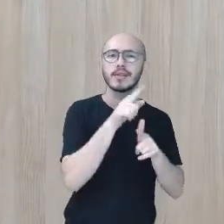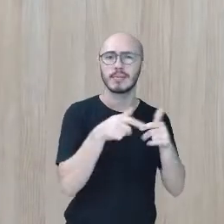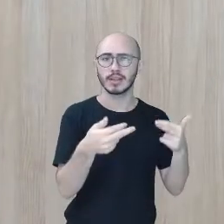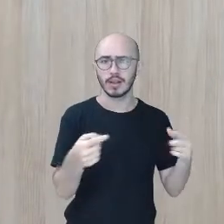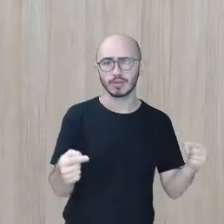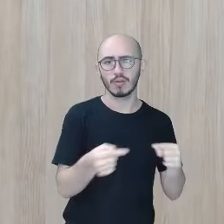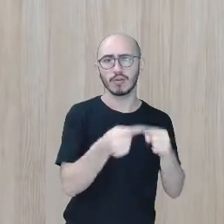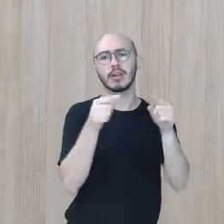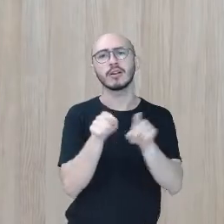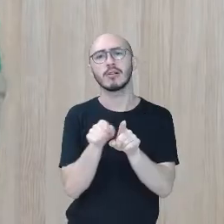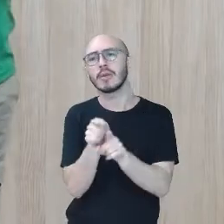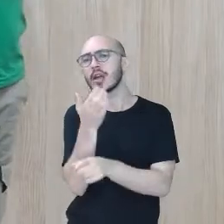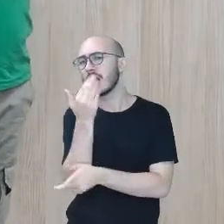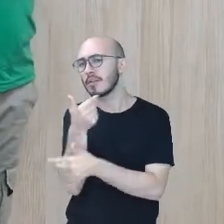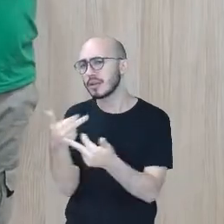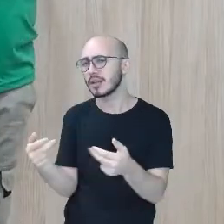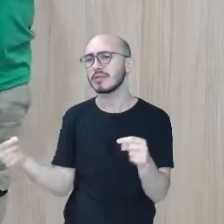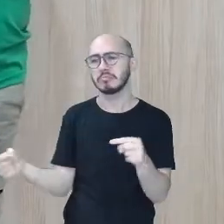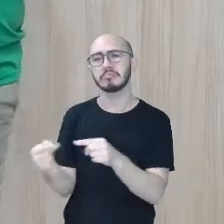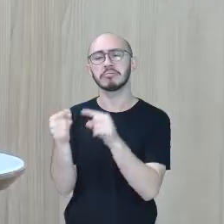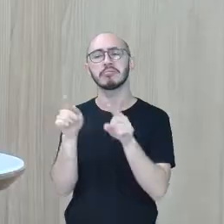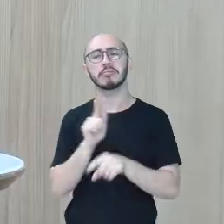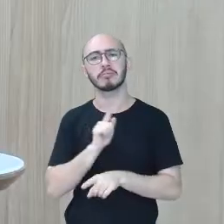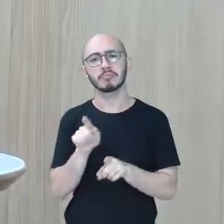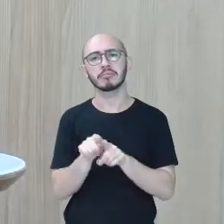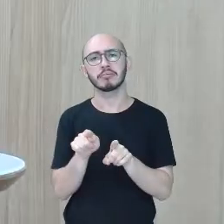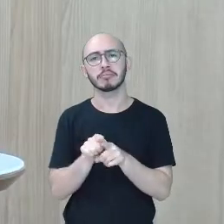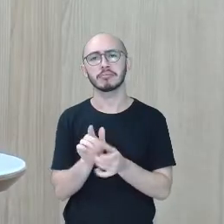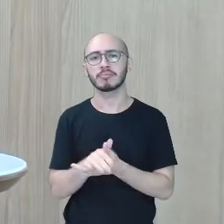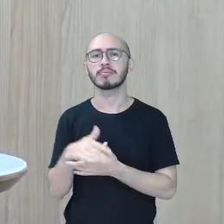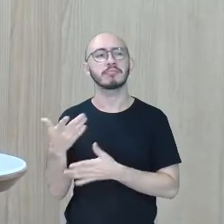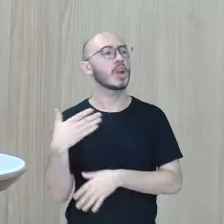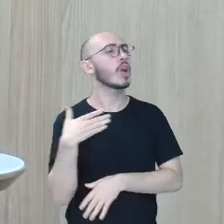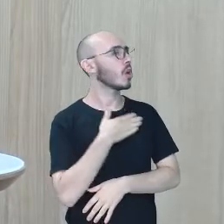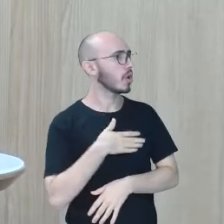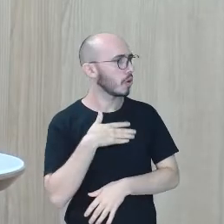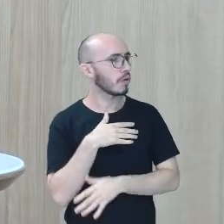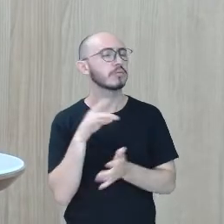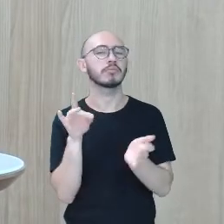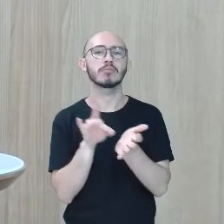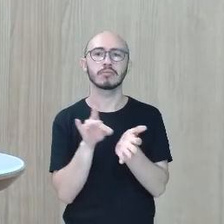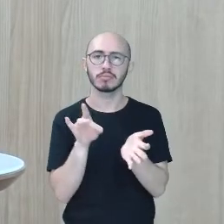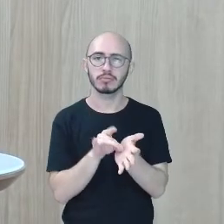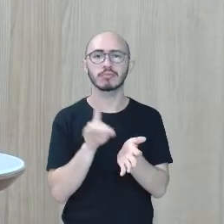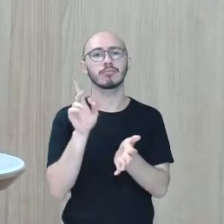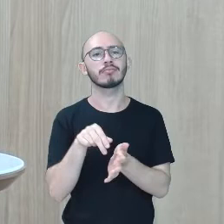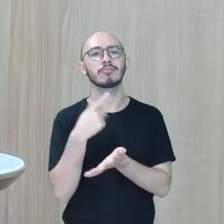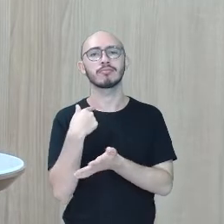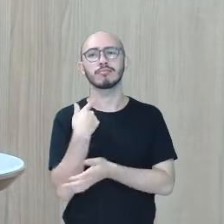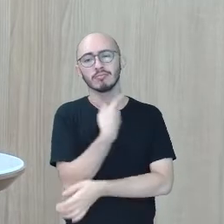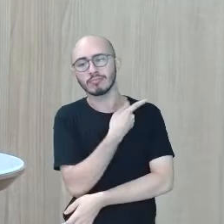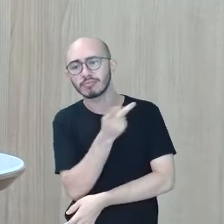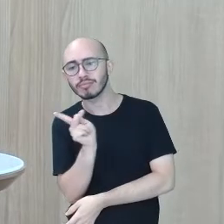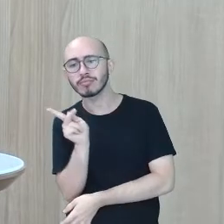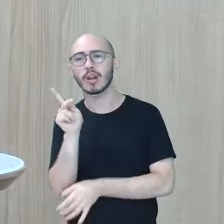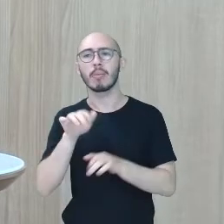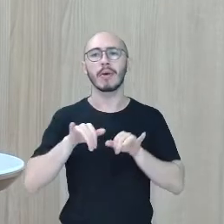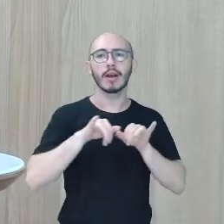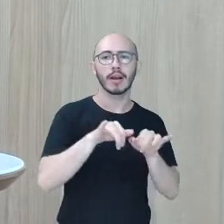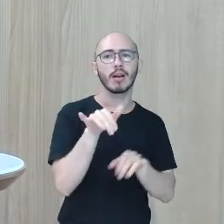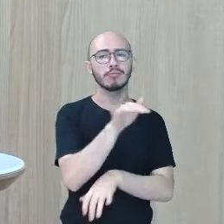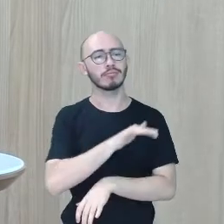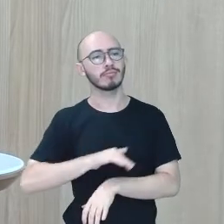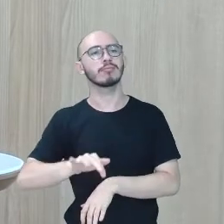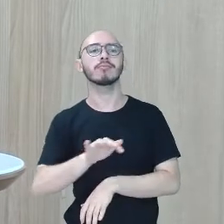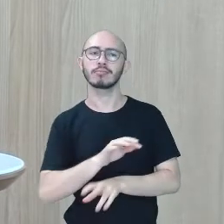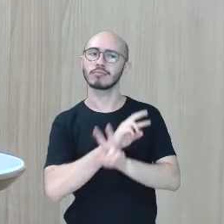de alimentação. E aí, como é que foi? Rapaz, eu gosto bastante, né, de frequentar os mercados, né, justamente o tema da nossa